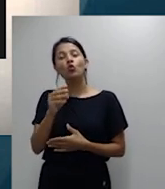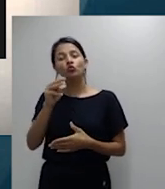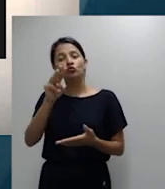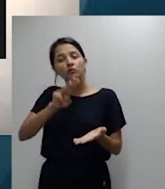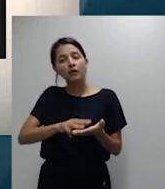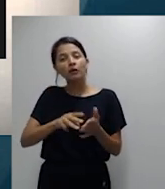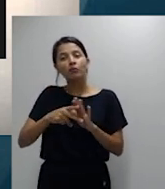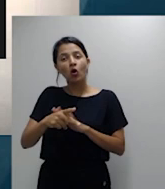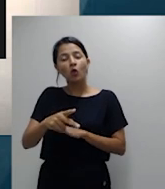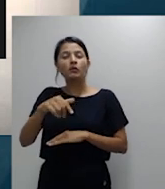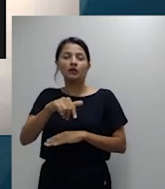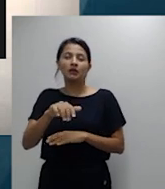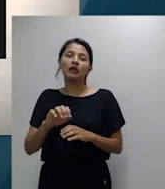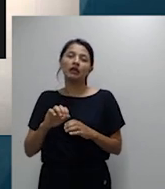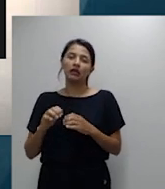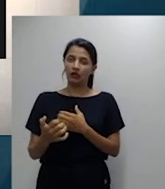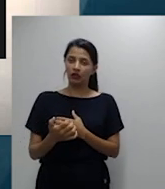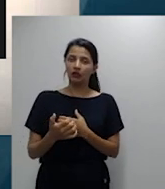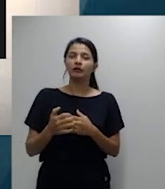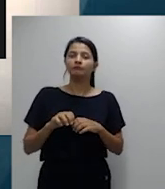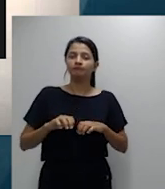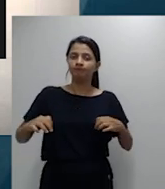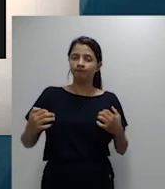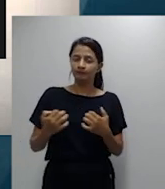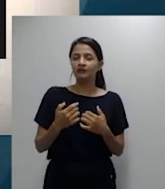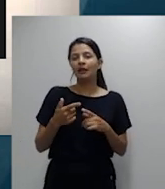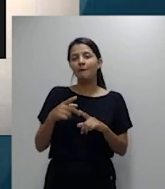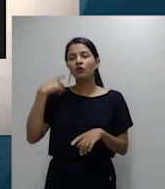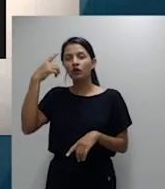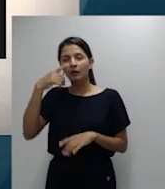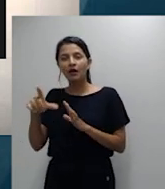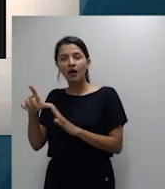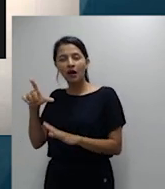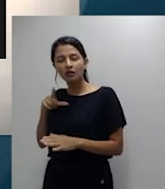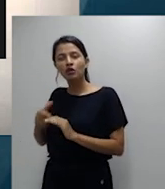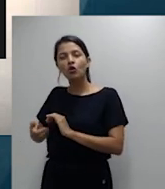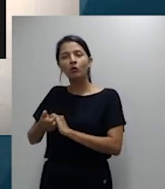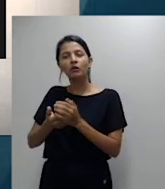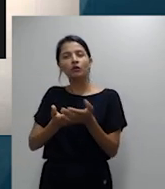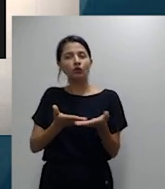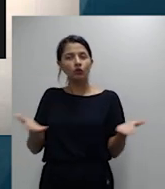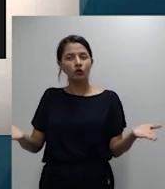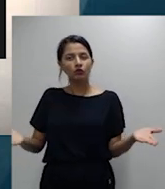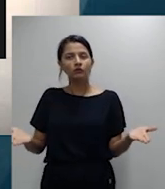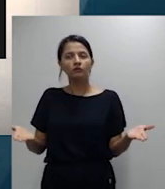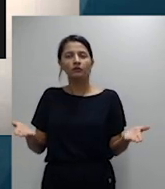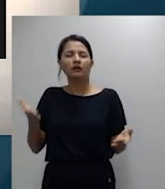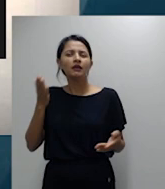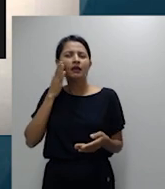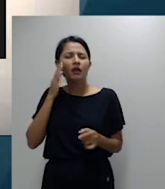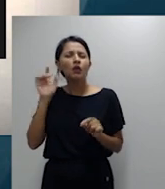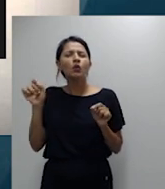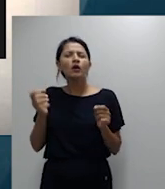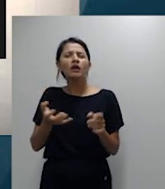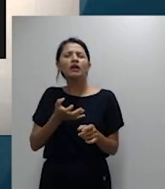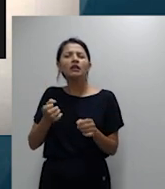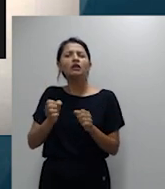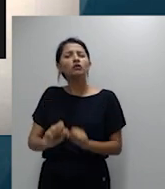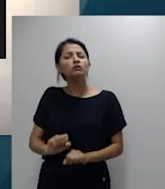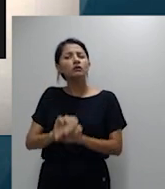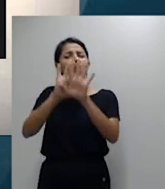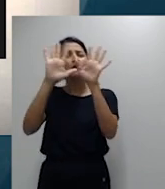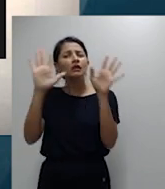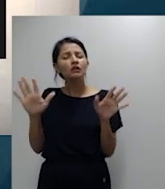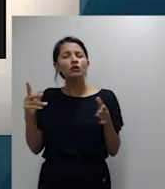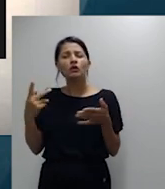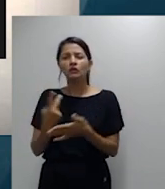não abre advogado que antecedeu a cebola Pimenta pode apenas esclarecer